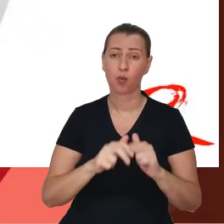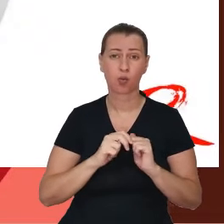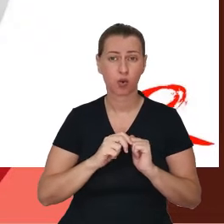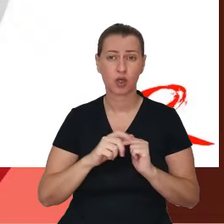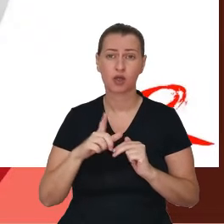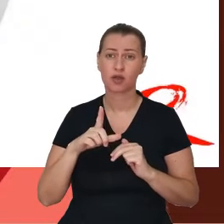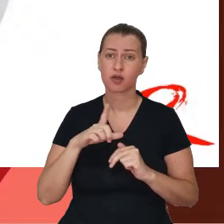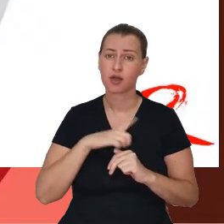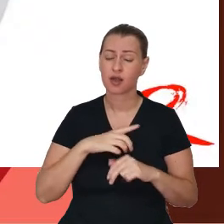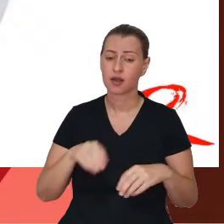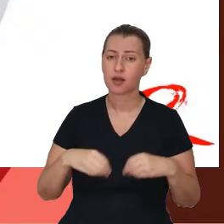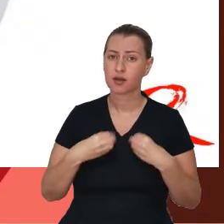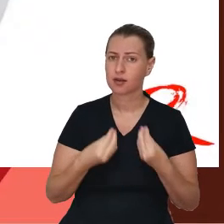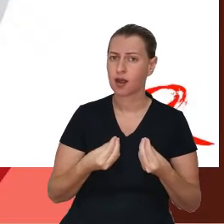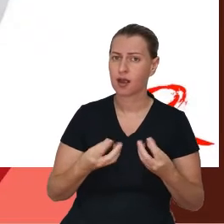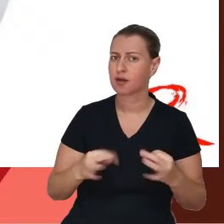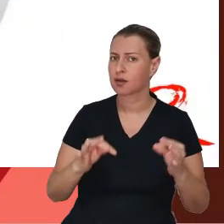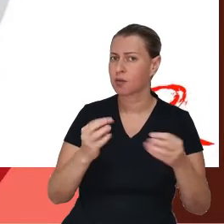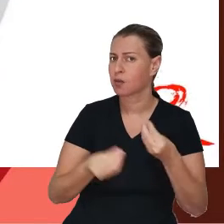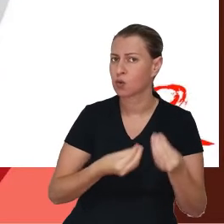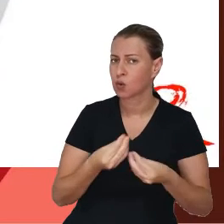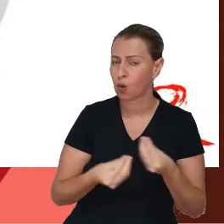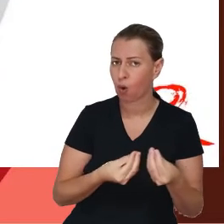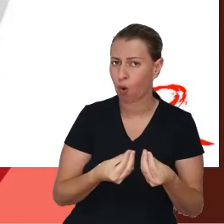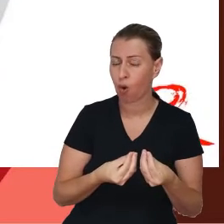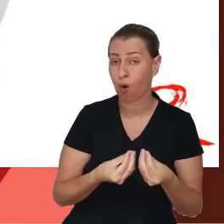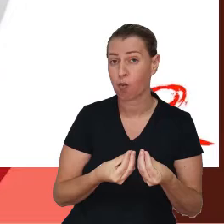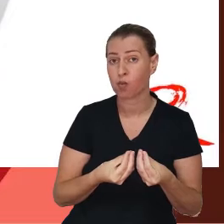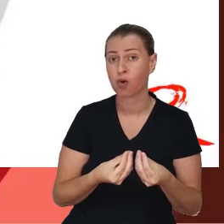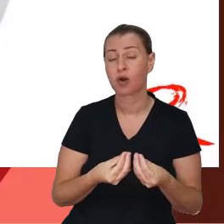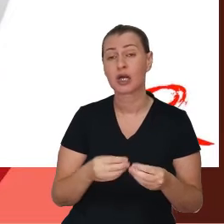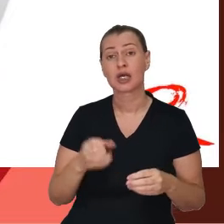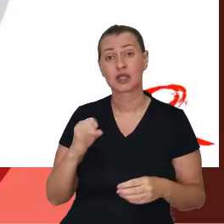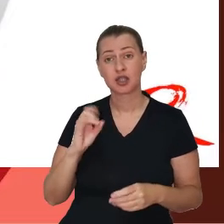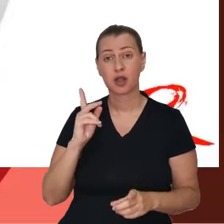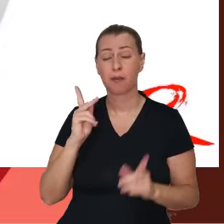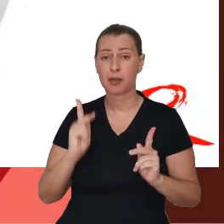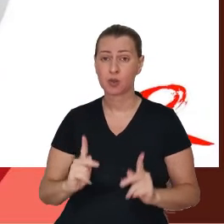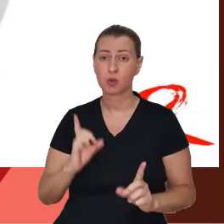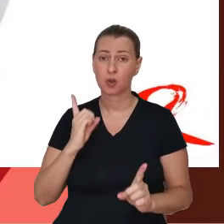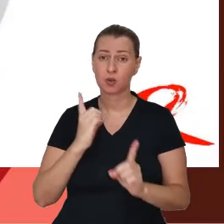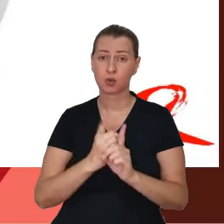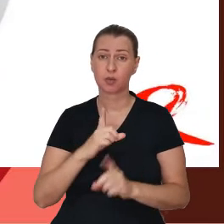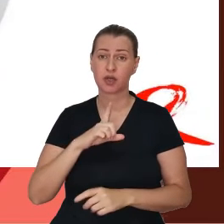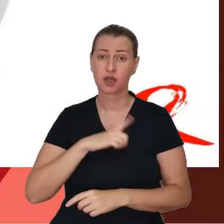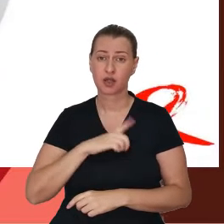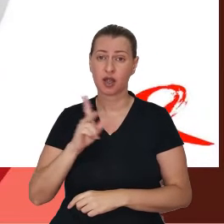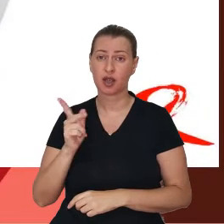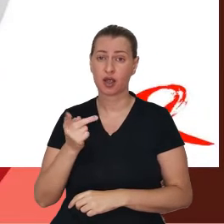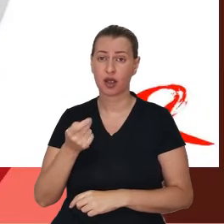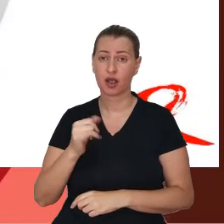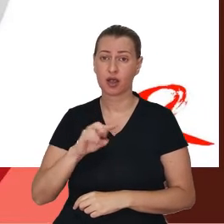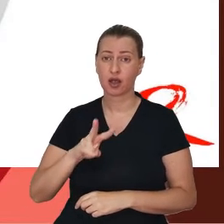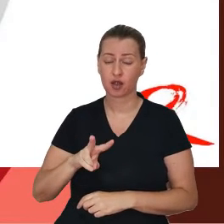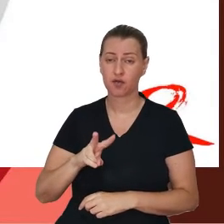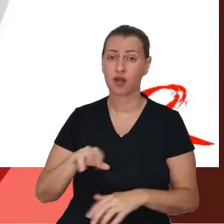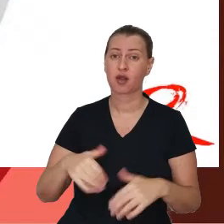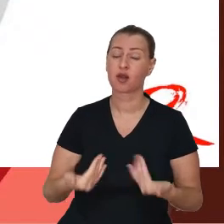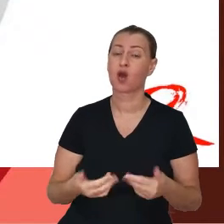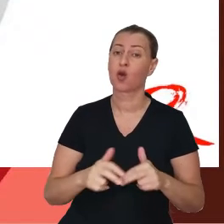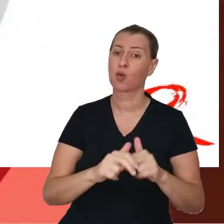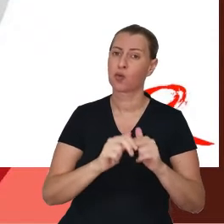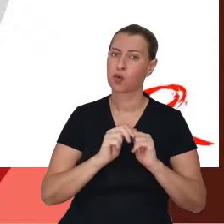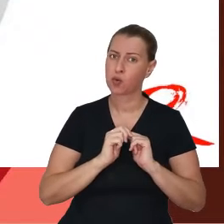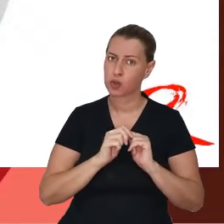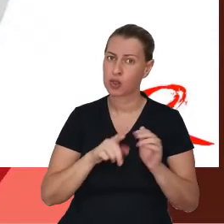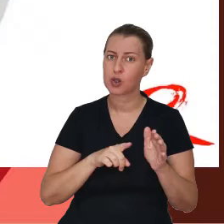não consegue ofertar tratamento, não consegue ter carga viral indetectável de alguém que nem sabe que tem o vírus. Então, o diagnóstico, ele